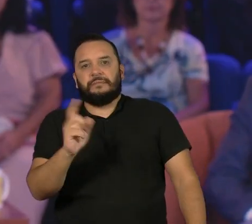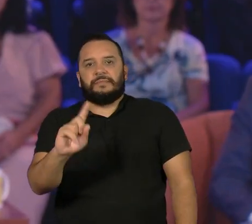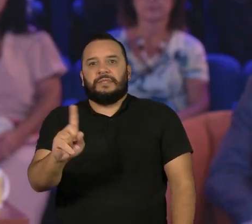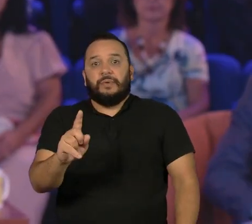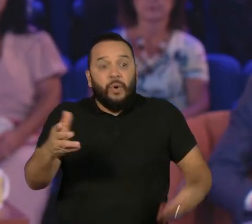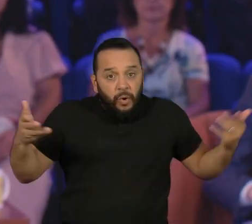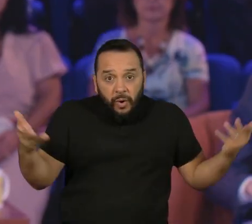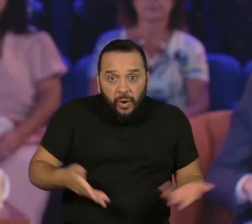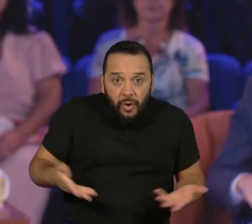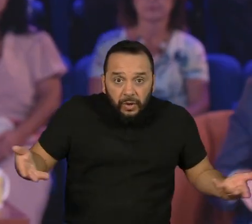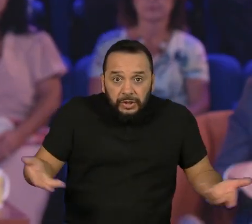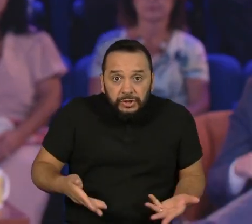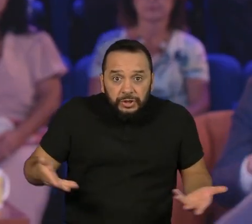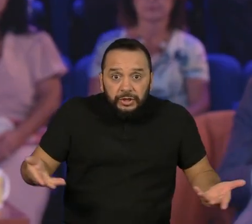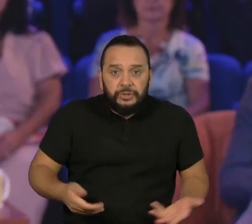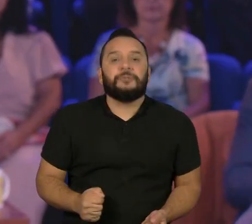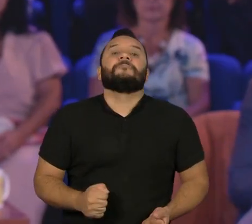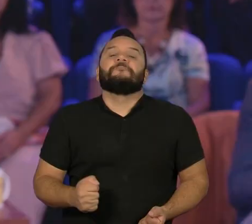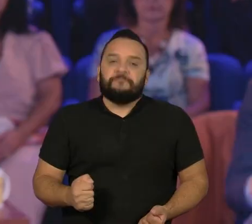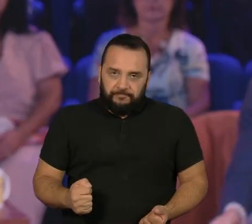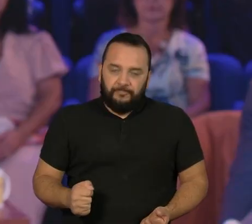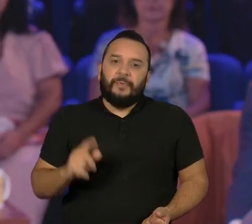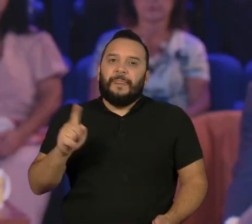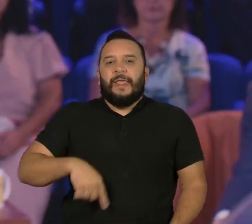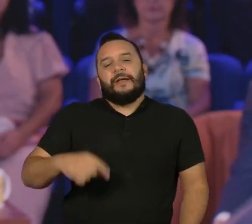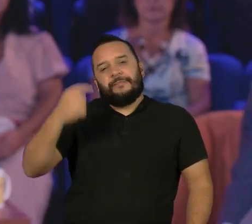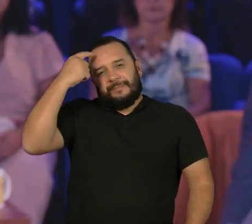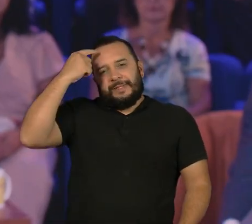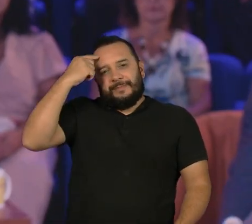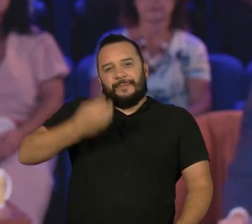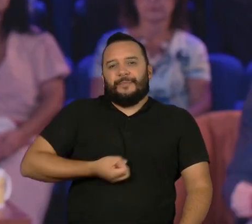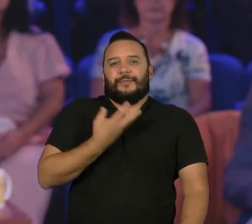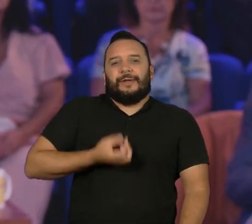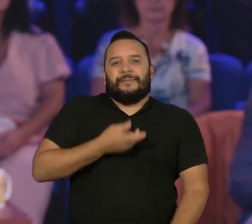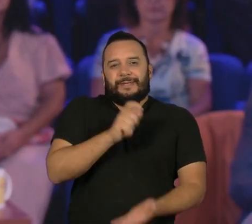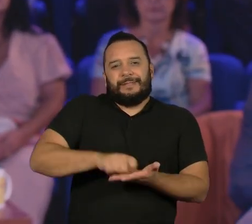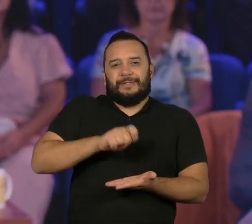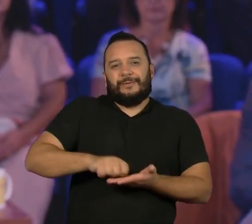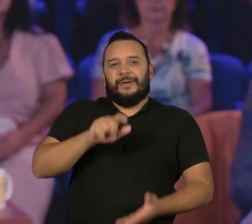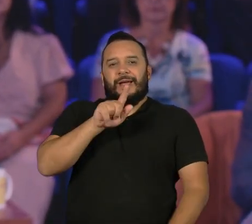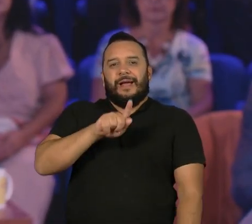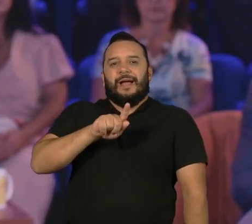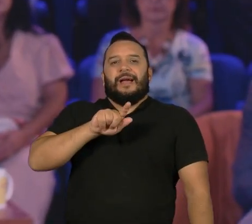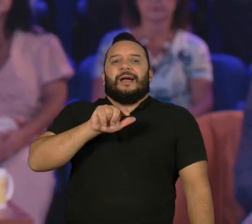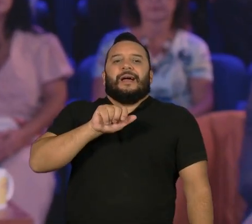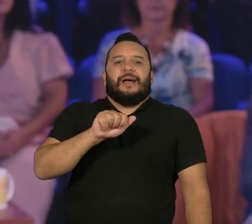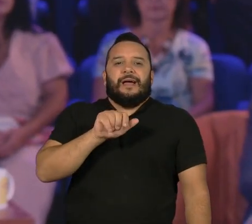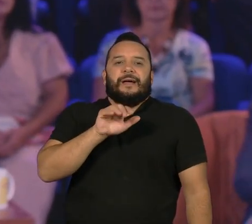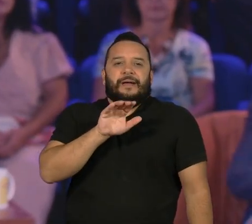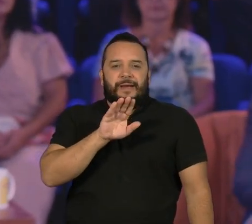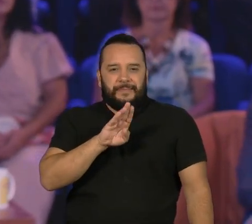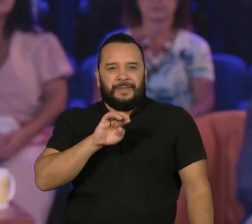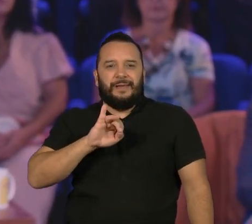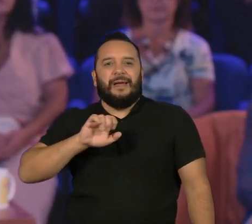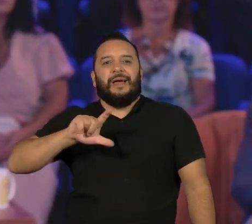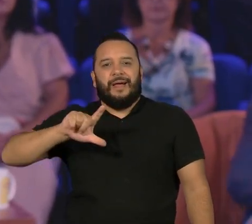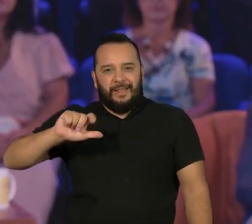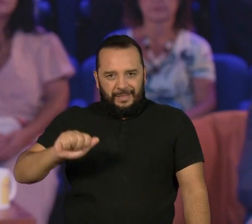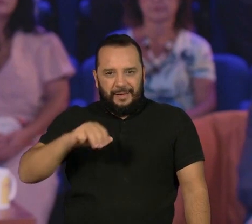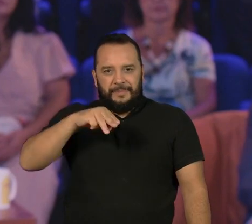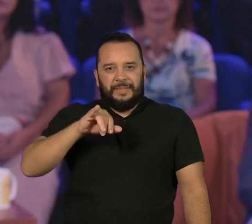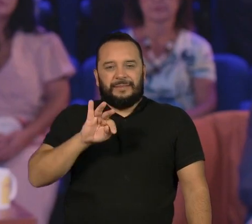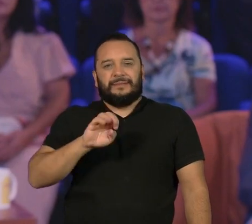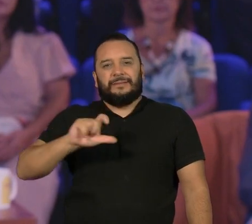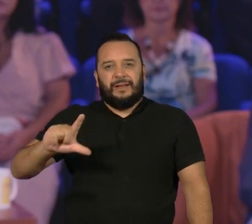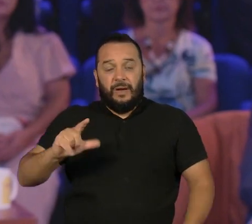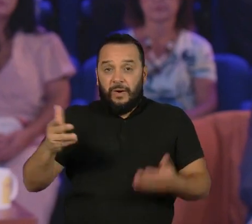nome é hoje. Eis um pensamento poema da grande escritora Gabriela Mistral. É hoje que cuidamos